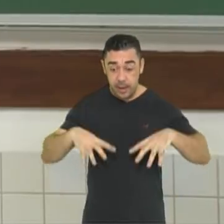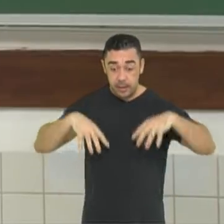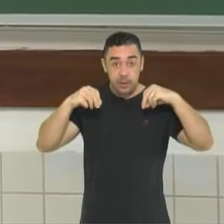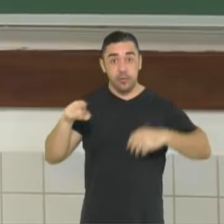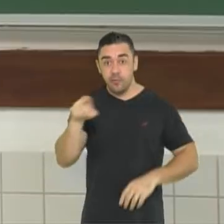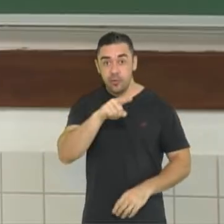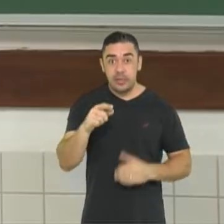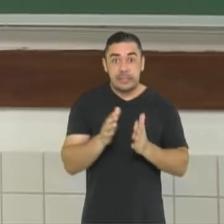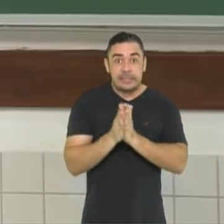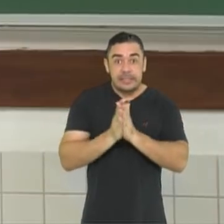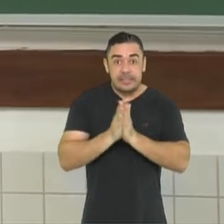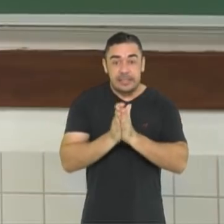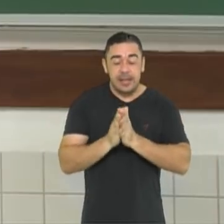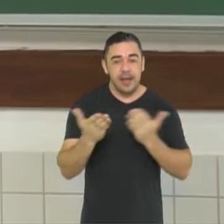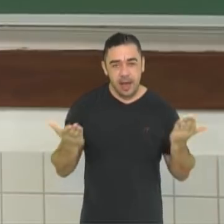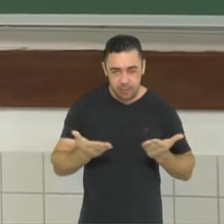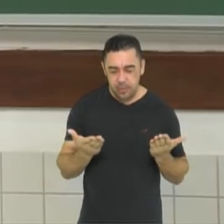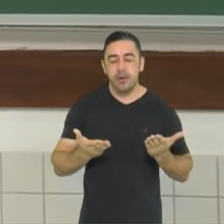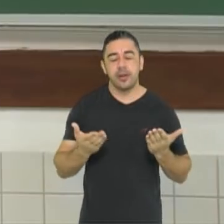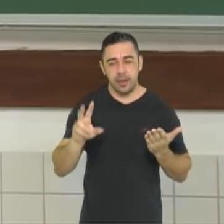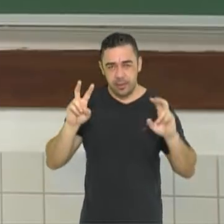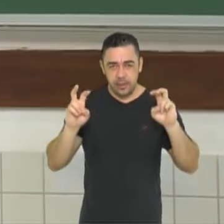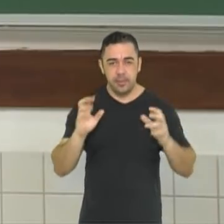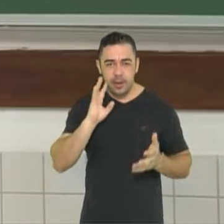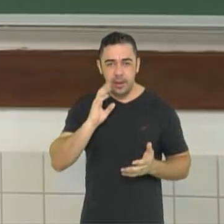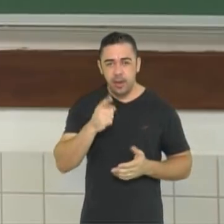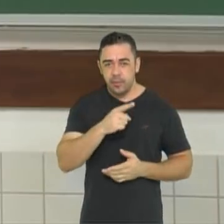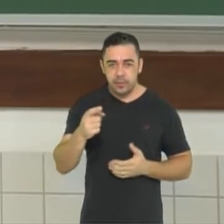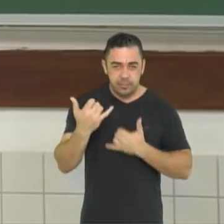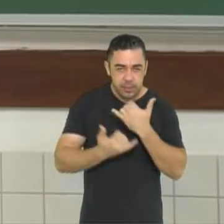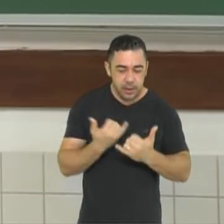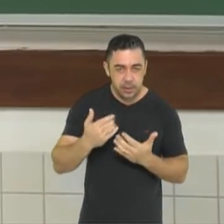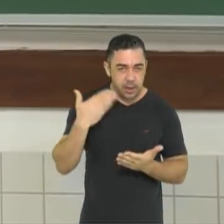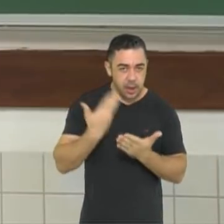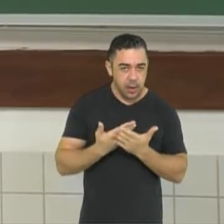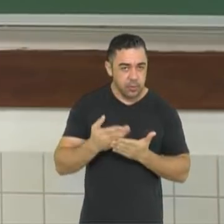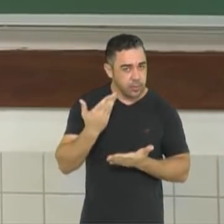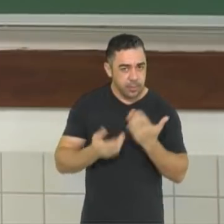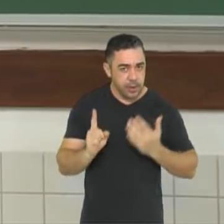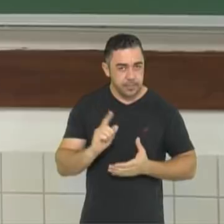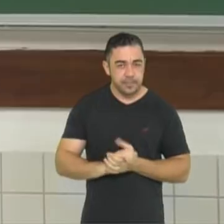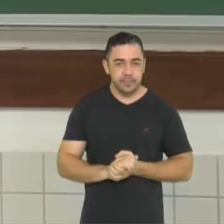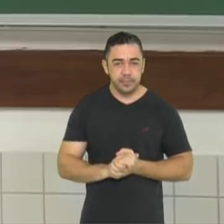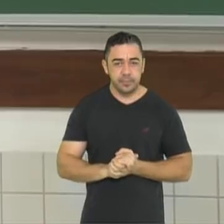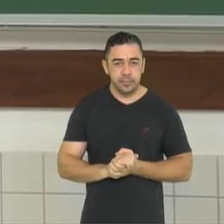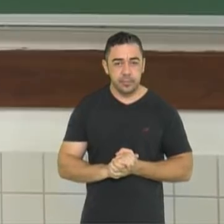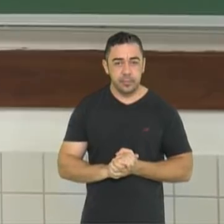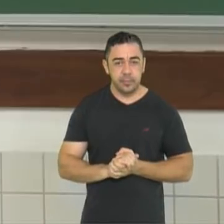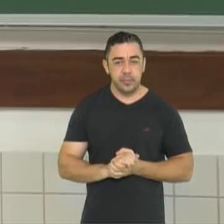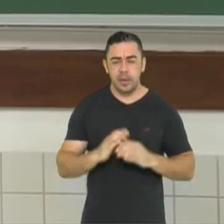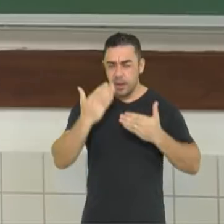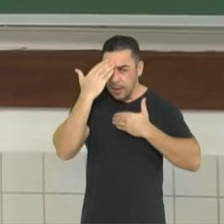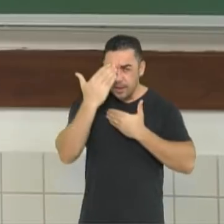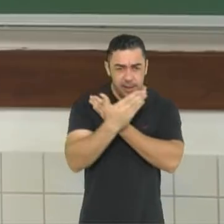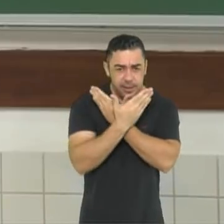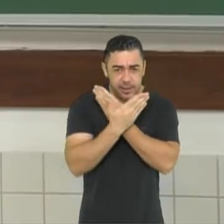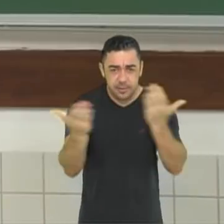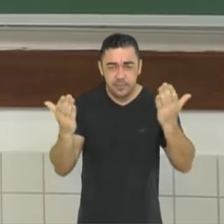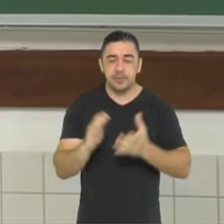assim, agora chegou. Ok? Vamos se divertir nas próximas aulas. Não percam. Fechou? Só